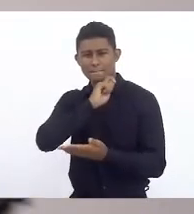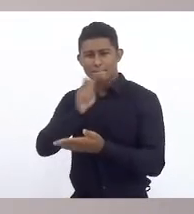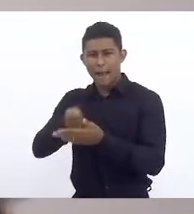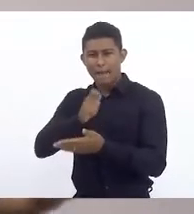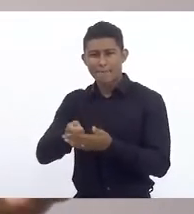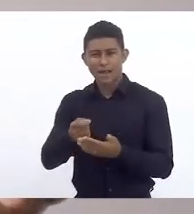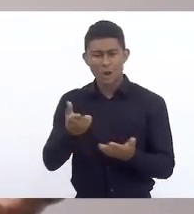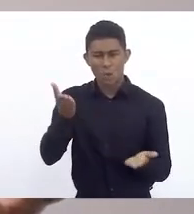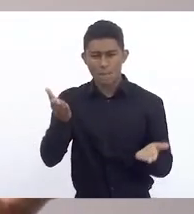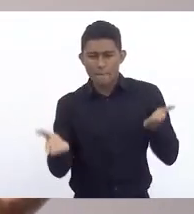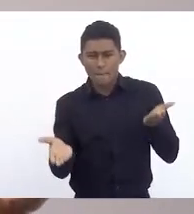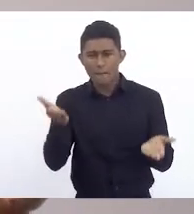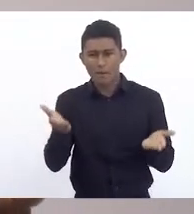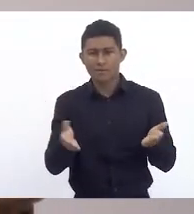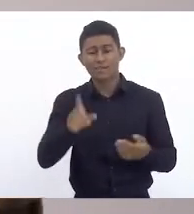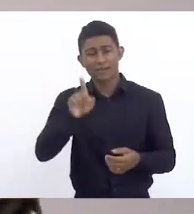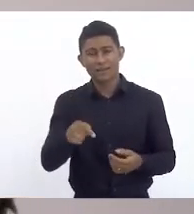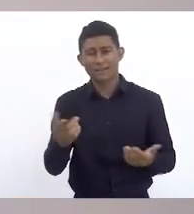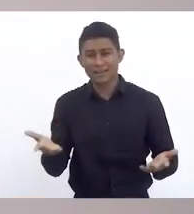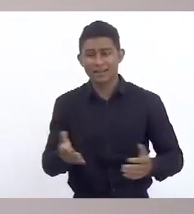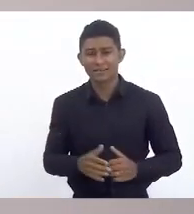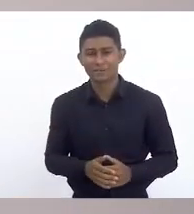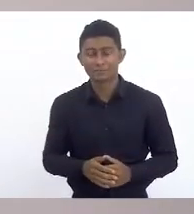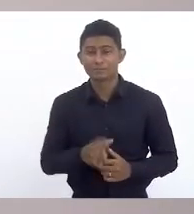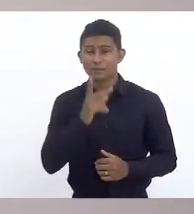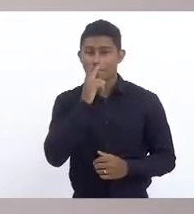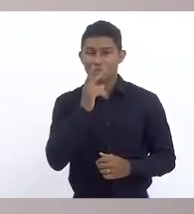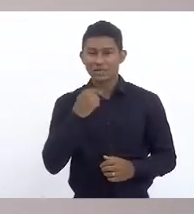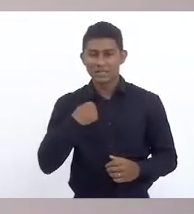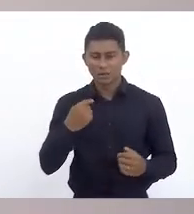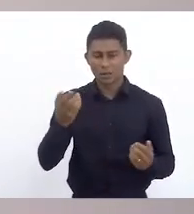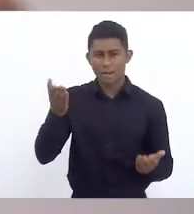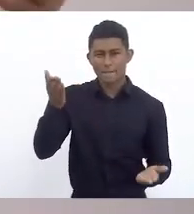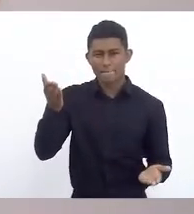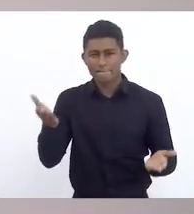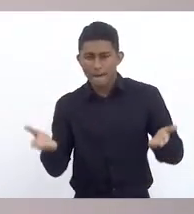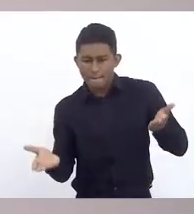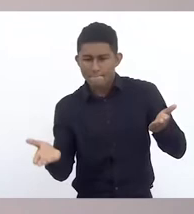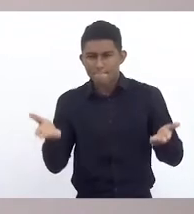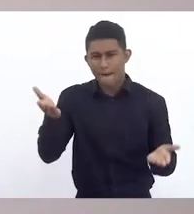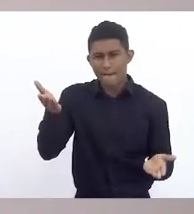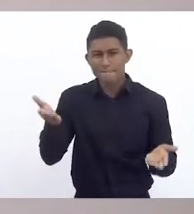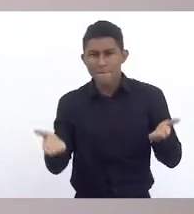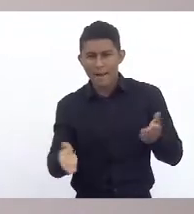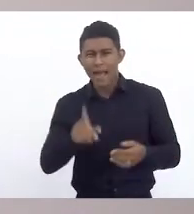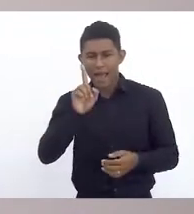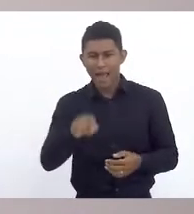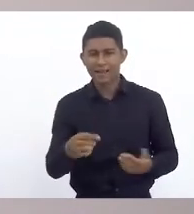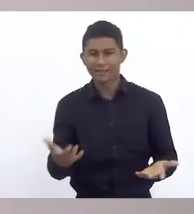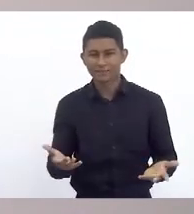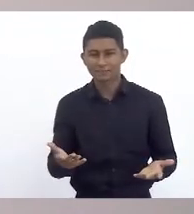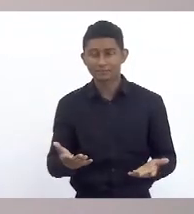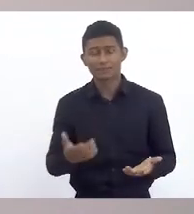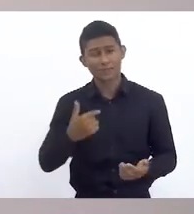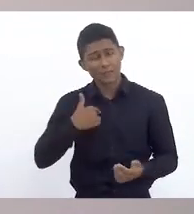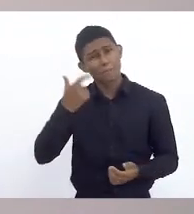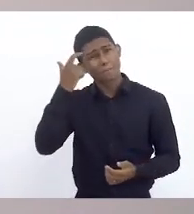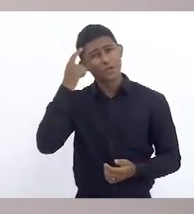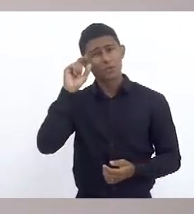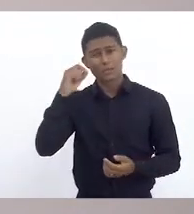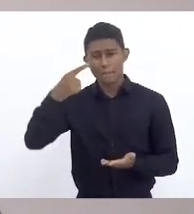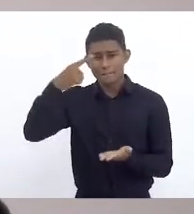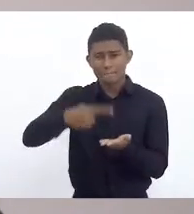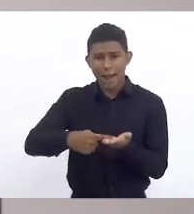Compensação tributária é isso. Eu vou compensando, eu vou fazendo a compensação. No meu entendimento, o Pacto